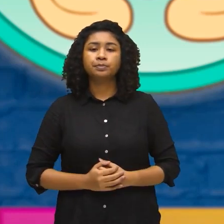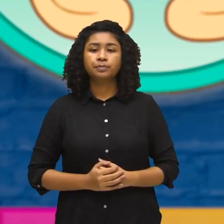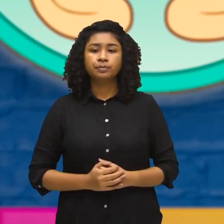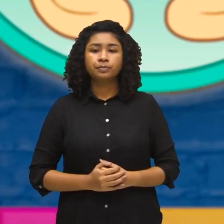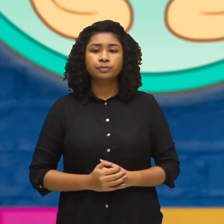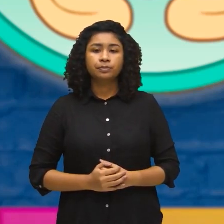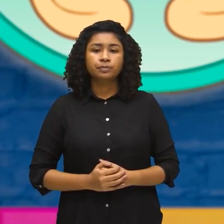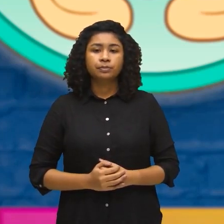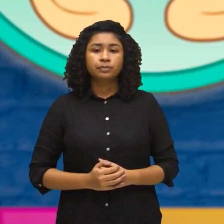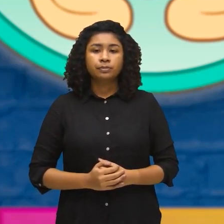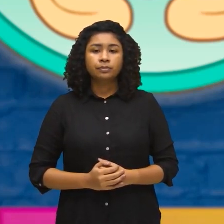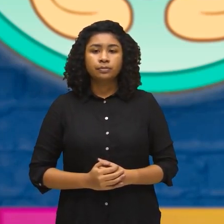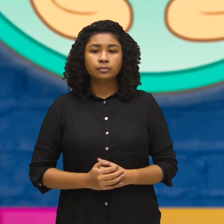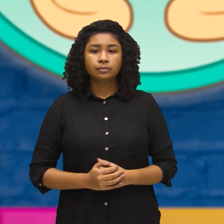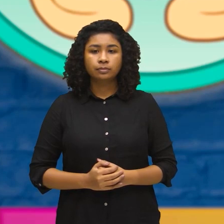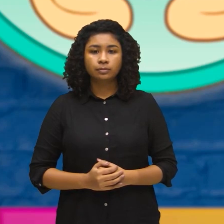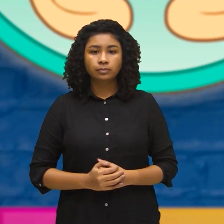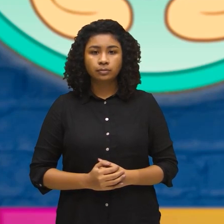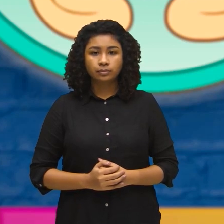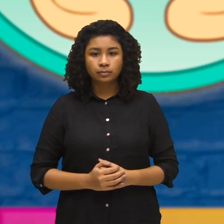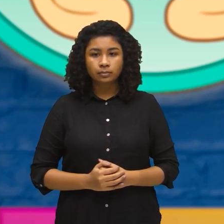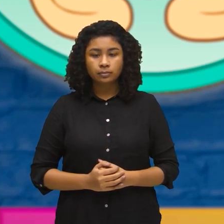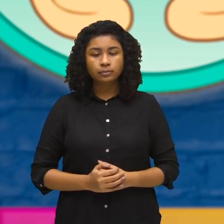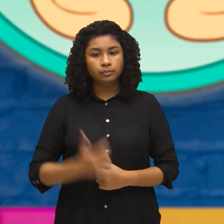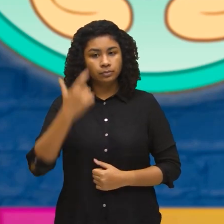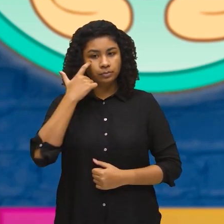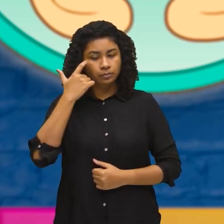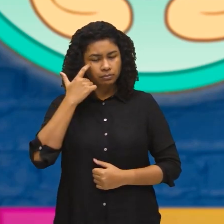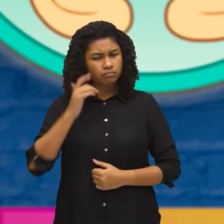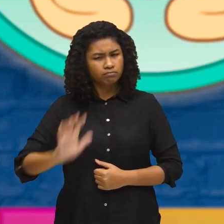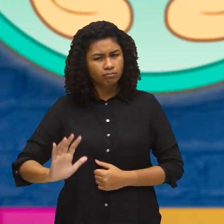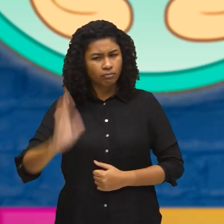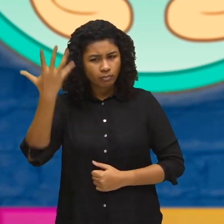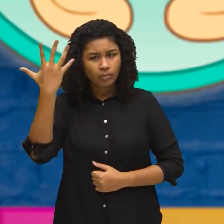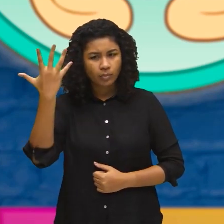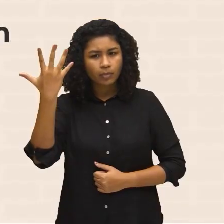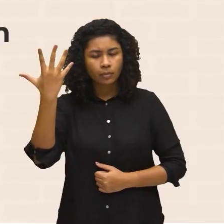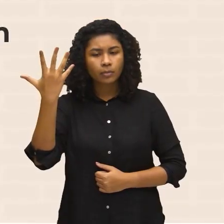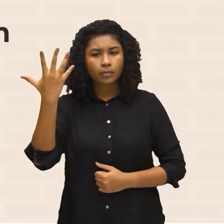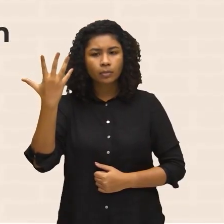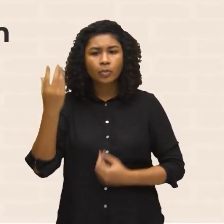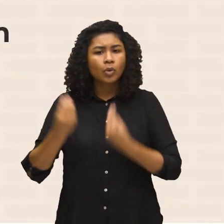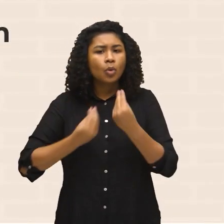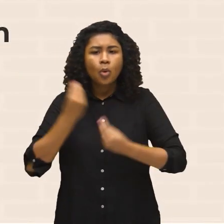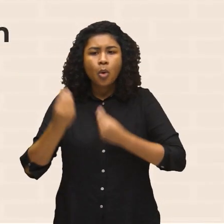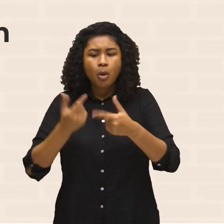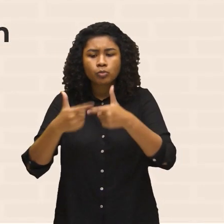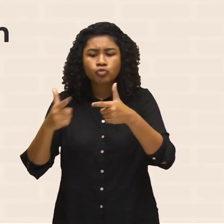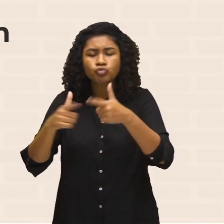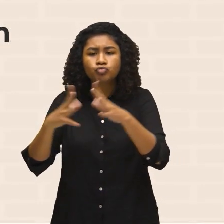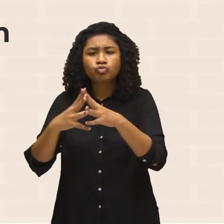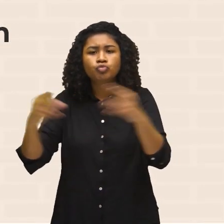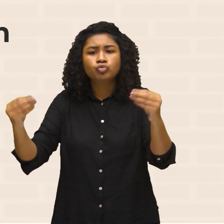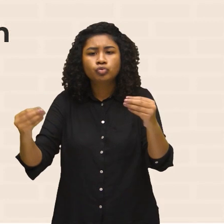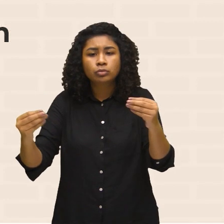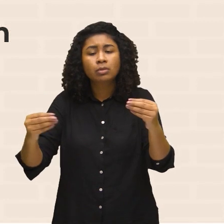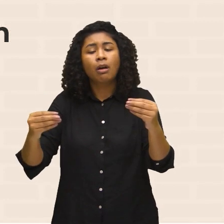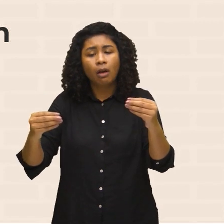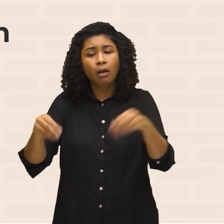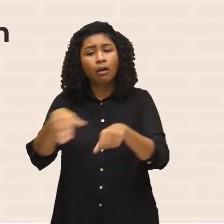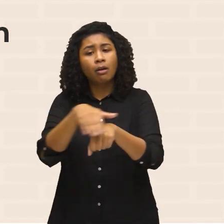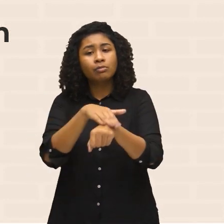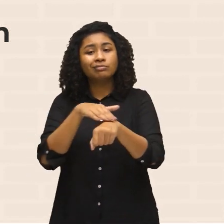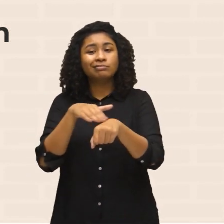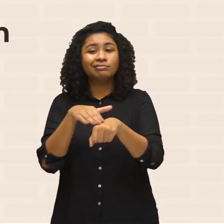Então, bora lá. Nesses casos, a melhor maneira de solucionar o problema é o diálogo, tá